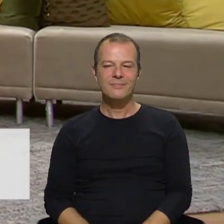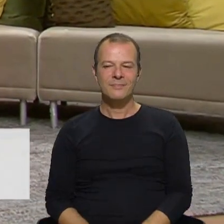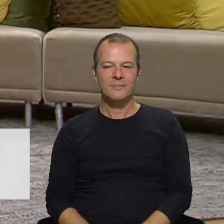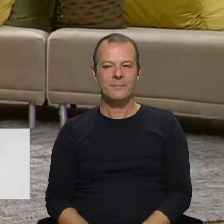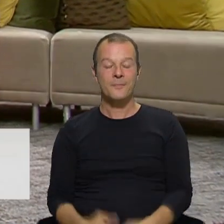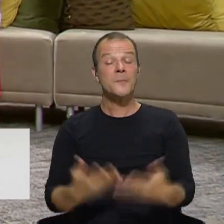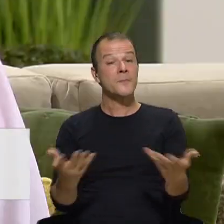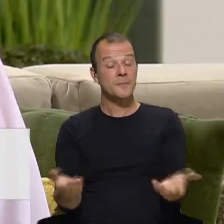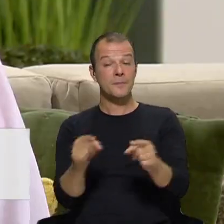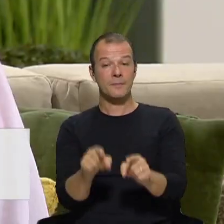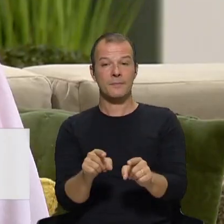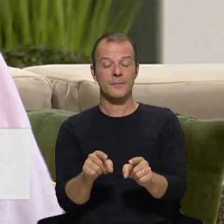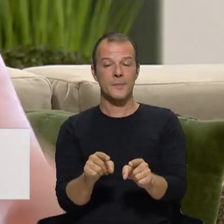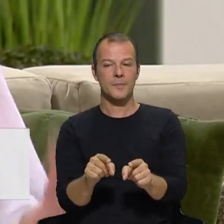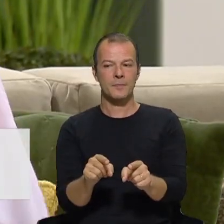E acaba por ser